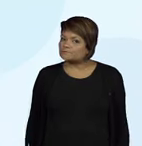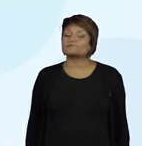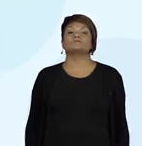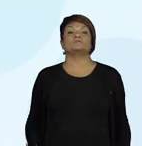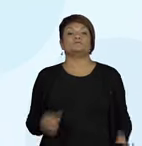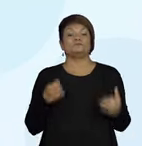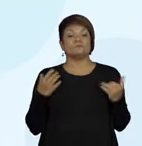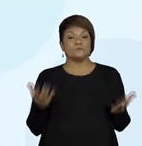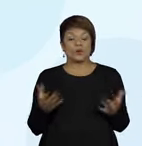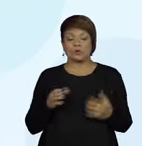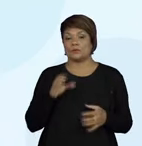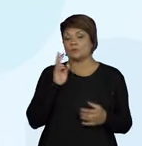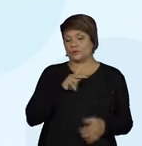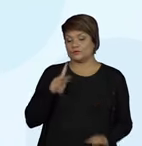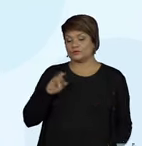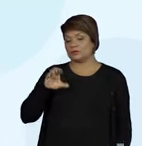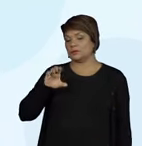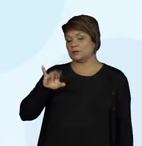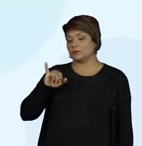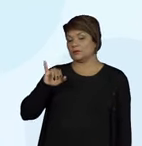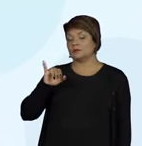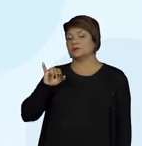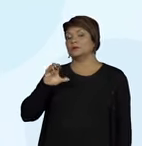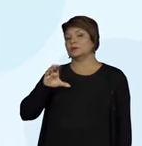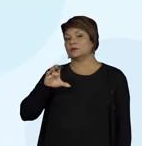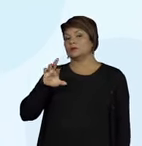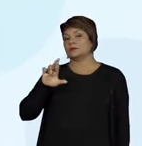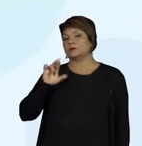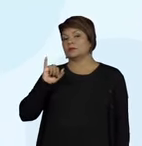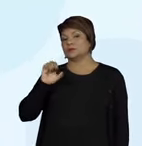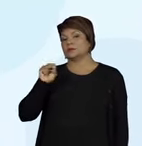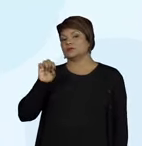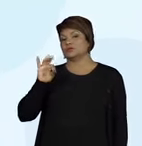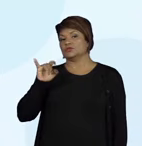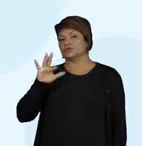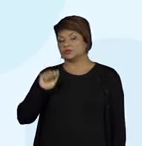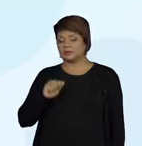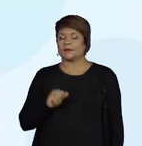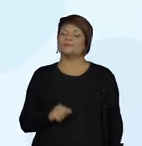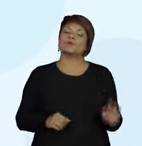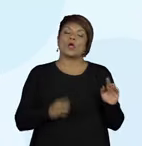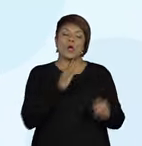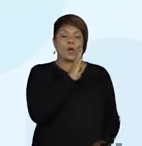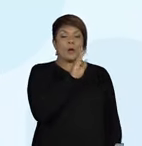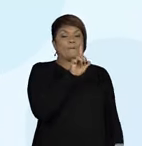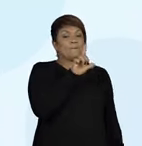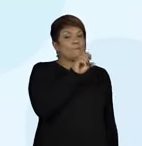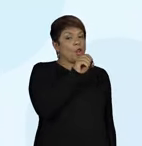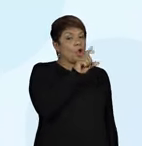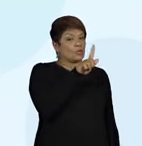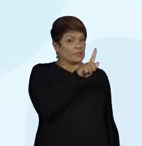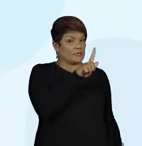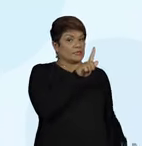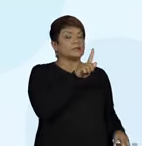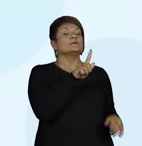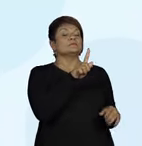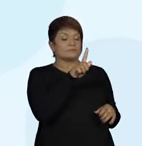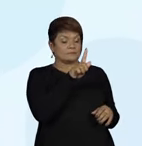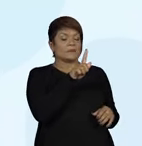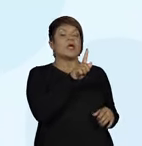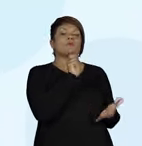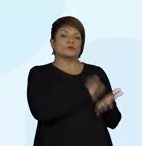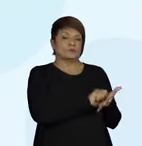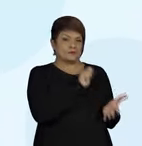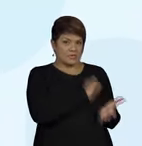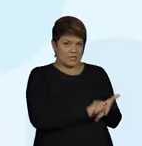professora Cristina comentou, os alunos não conheciam o termo vlog, mas blog. Então, blog é por escrito e vlog é